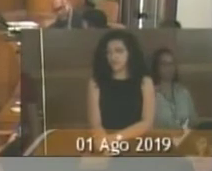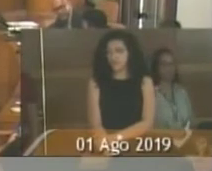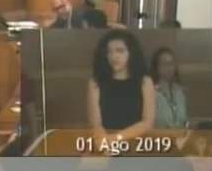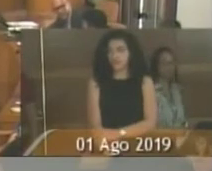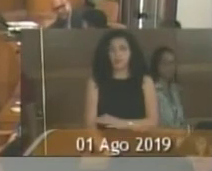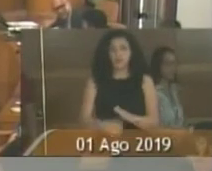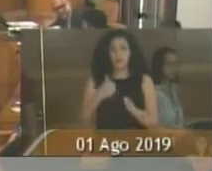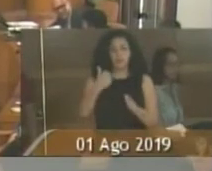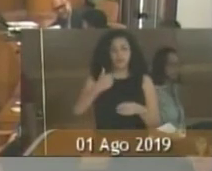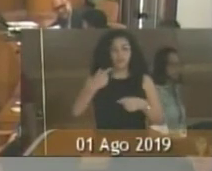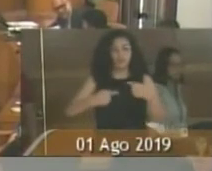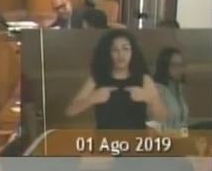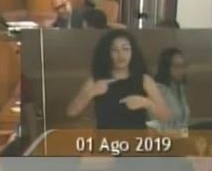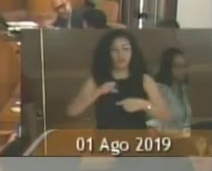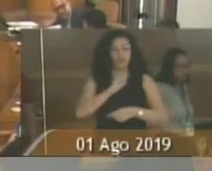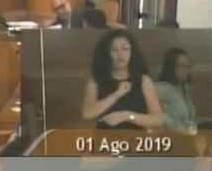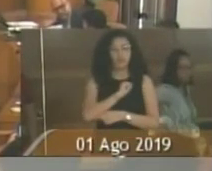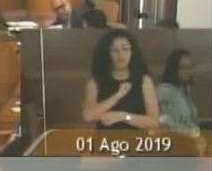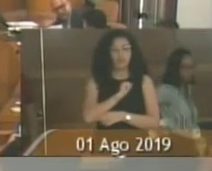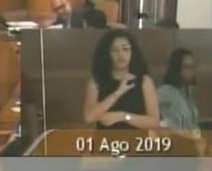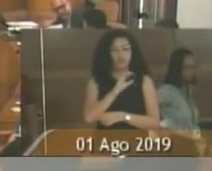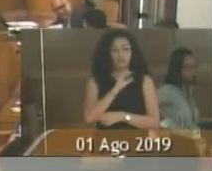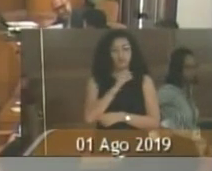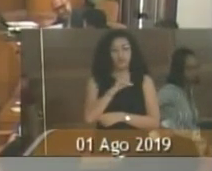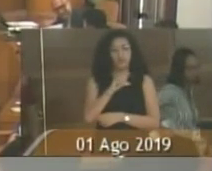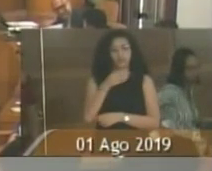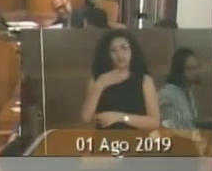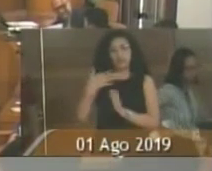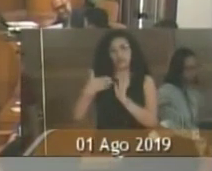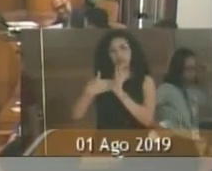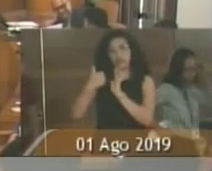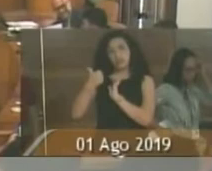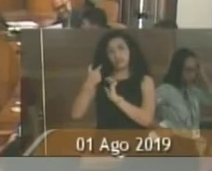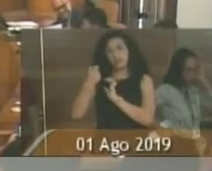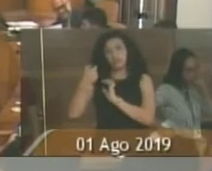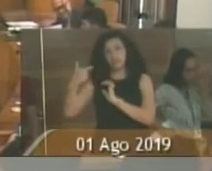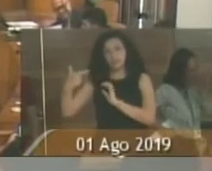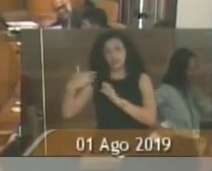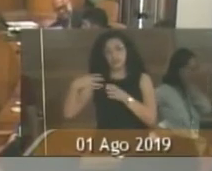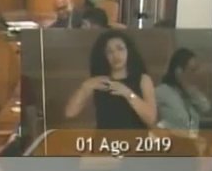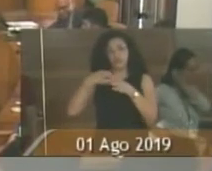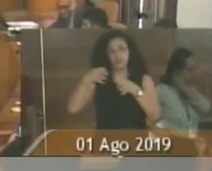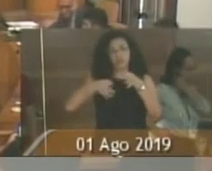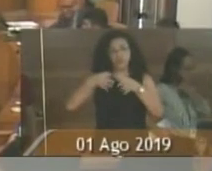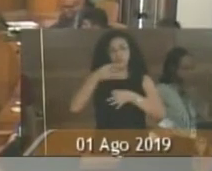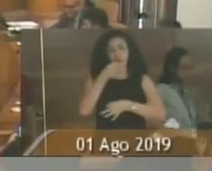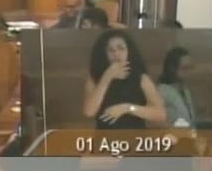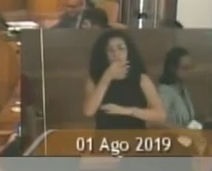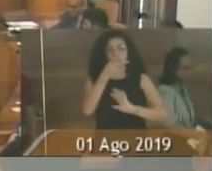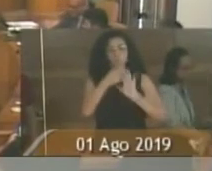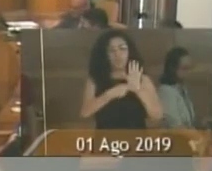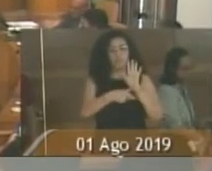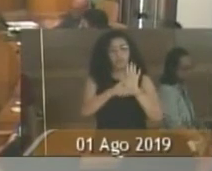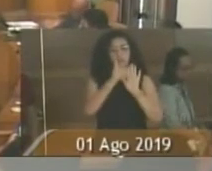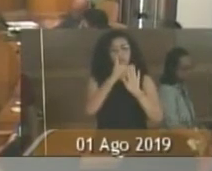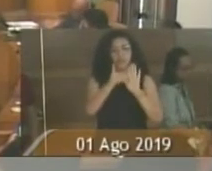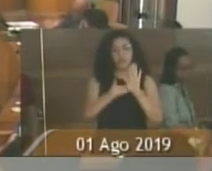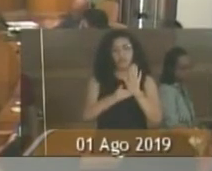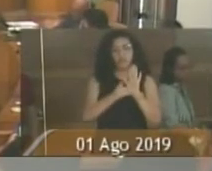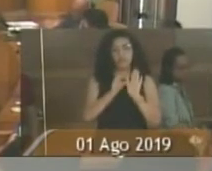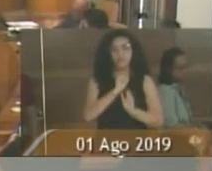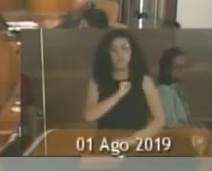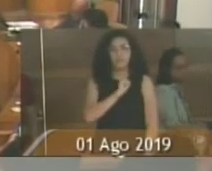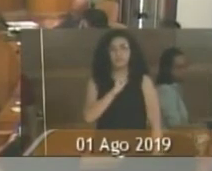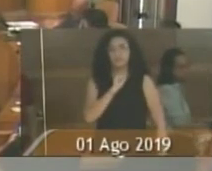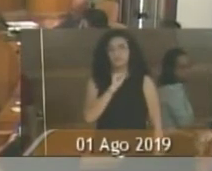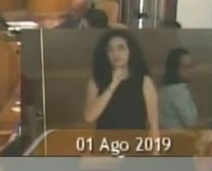Em primeira discussão, os pareceres número 94 a 102 da Comissão de Justiça, favoráveis aos projetos de decreto legislativos